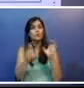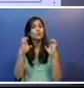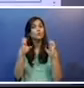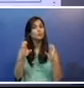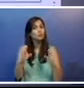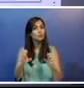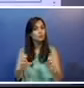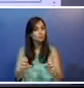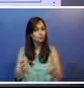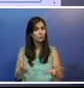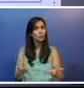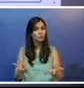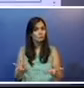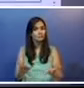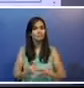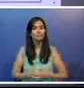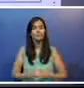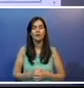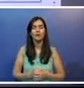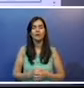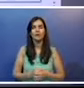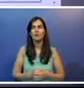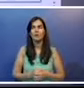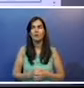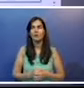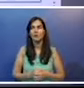estrutura, um tamanho